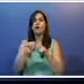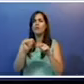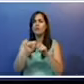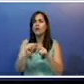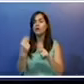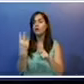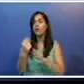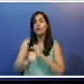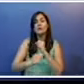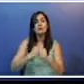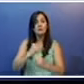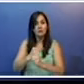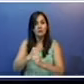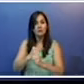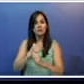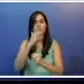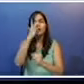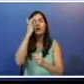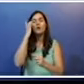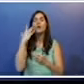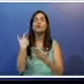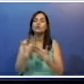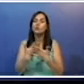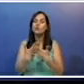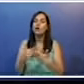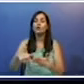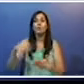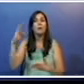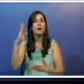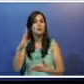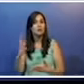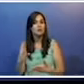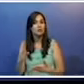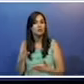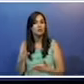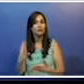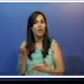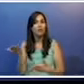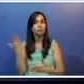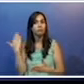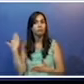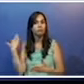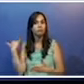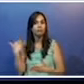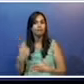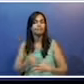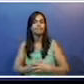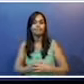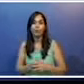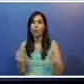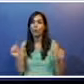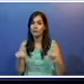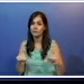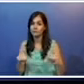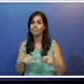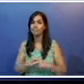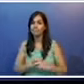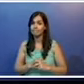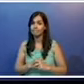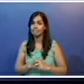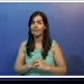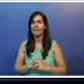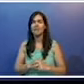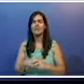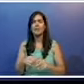a cada 2 anos. Os estudantes brasileiros têm ficado nas últimas posições. Uma